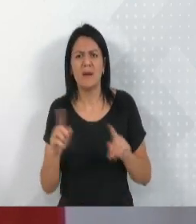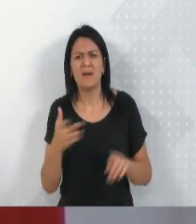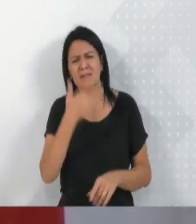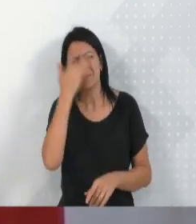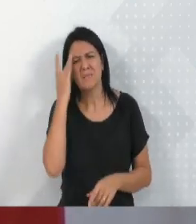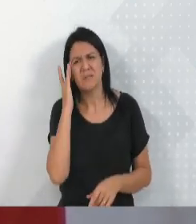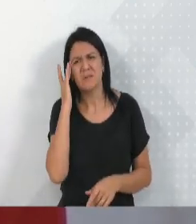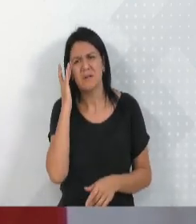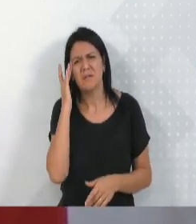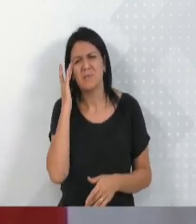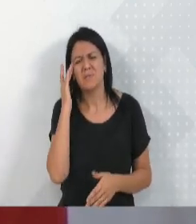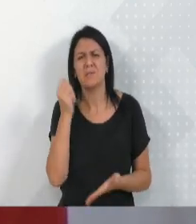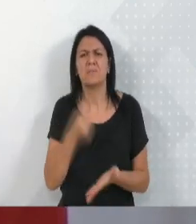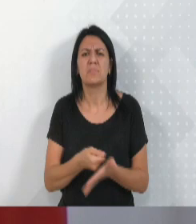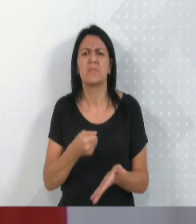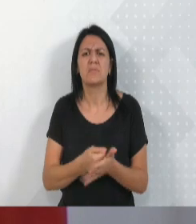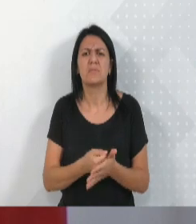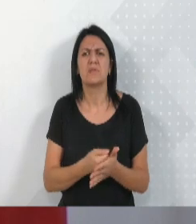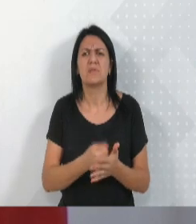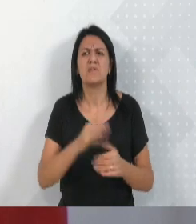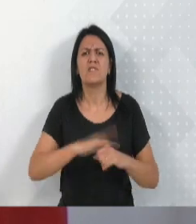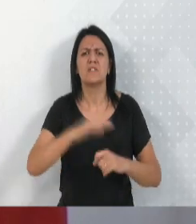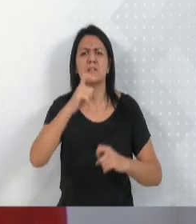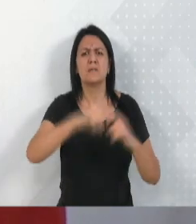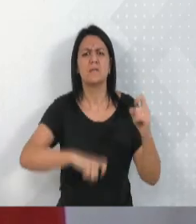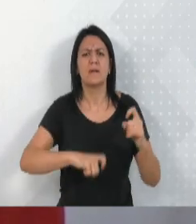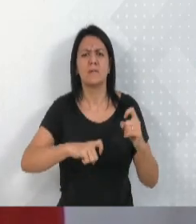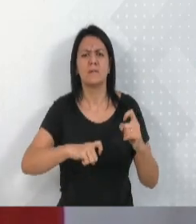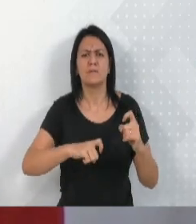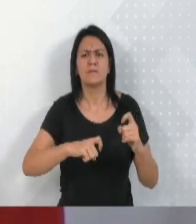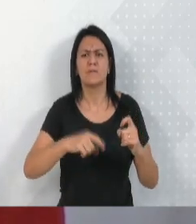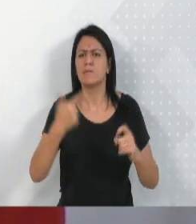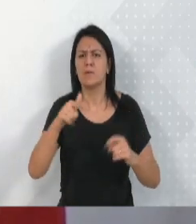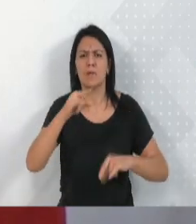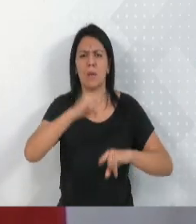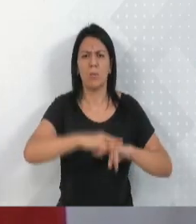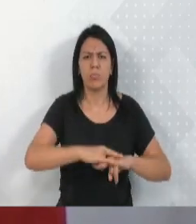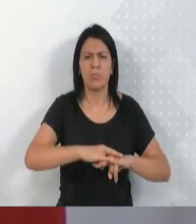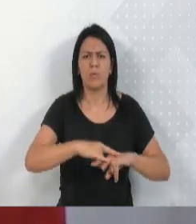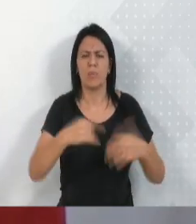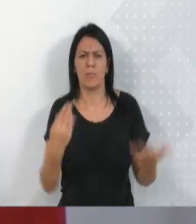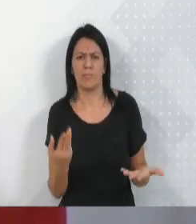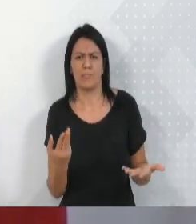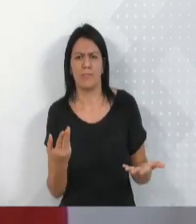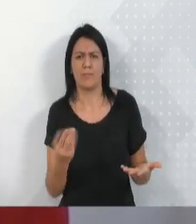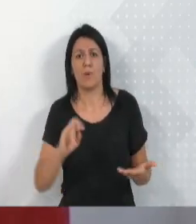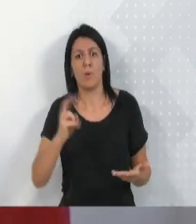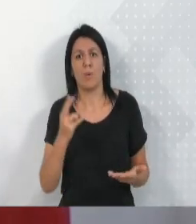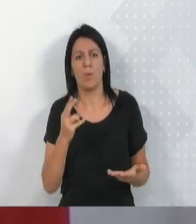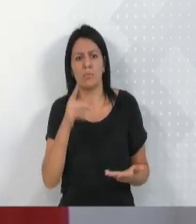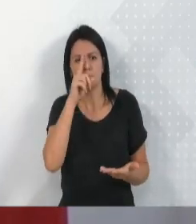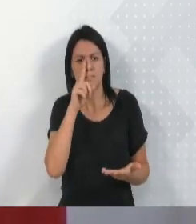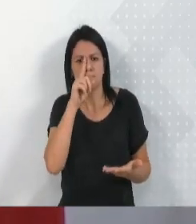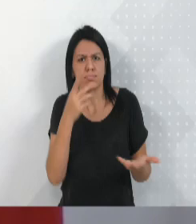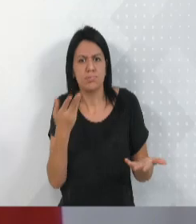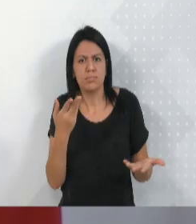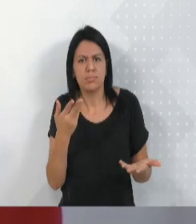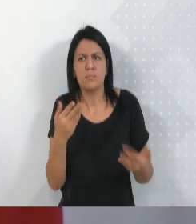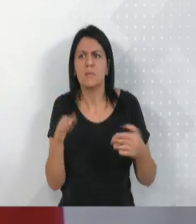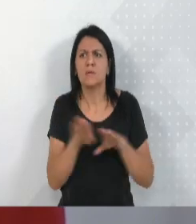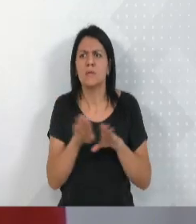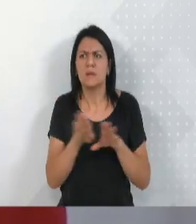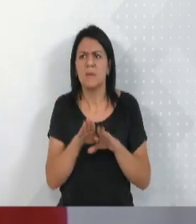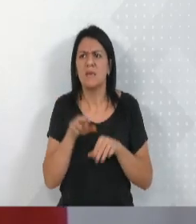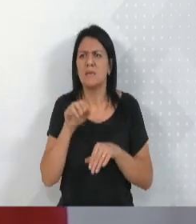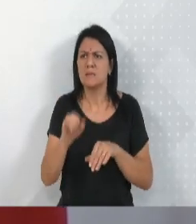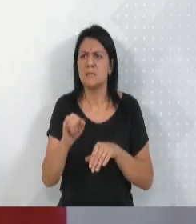em fazer relações sexuais desprotegidas ou, de certa forma, assumindo risco. E mesmo quando o método contraceptivo